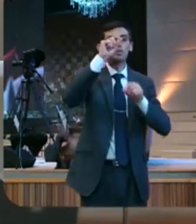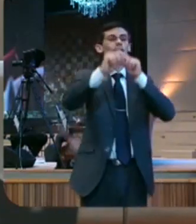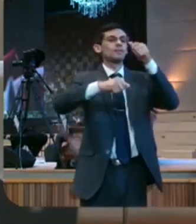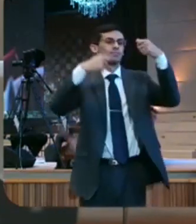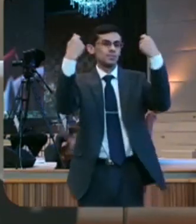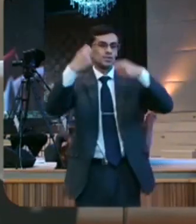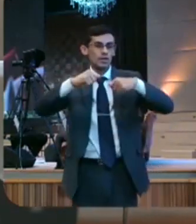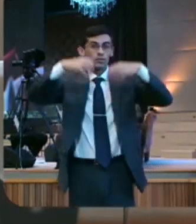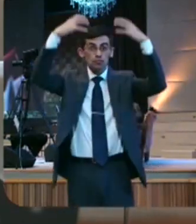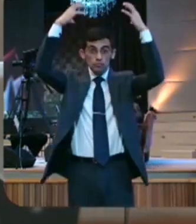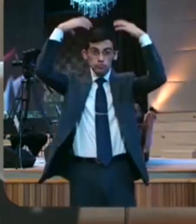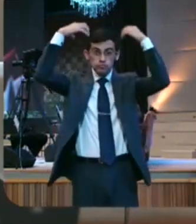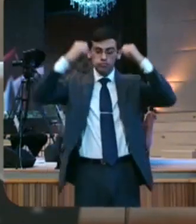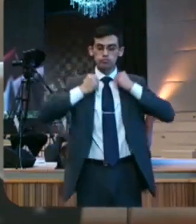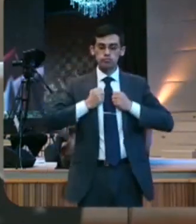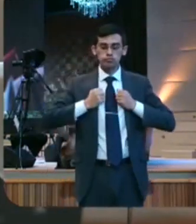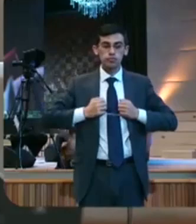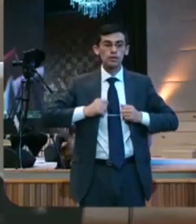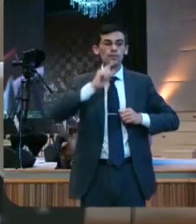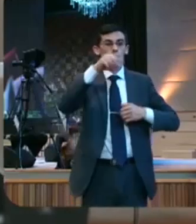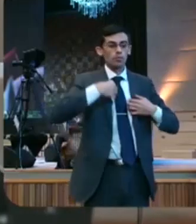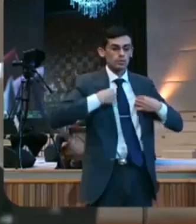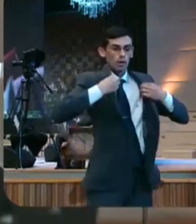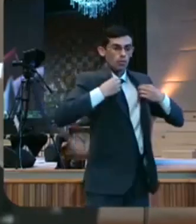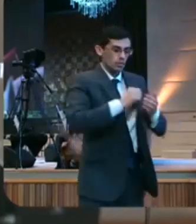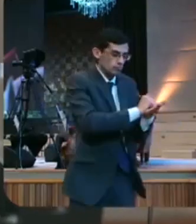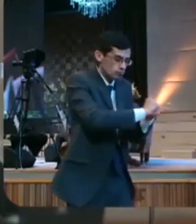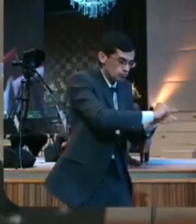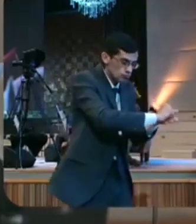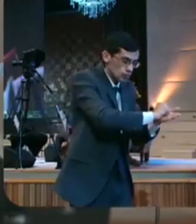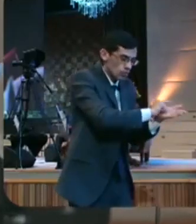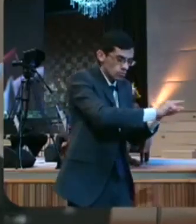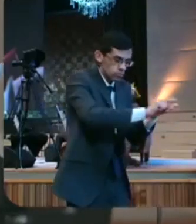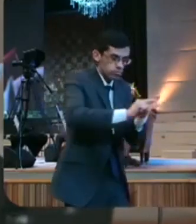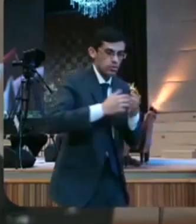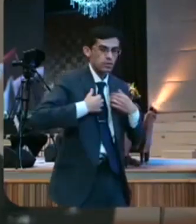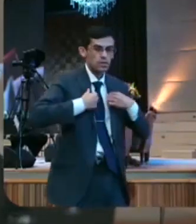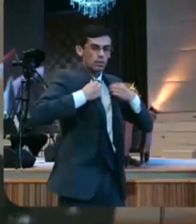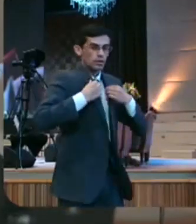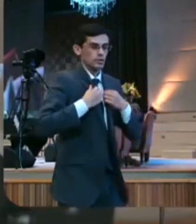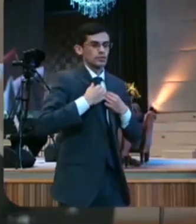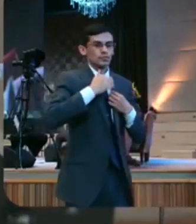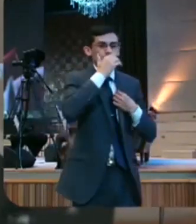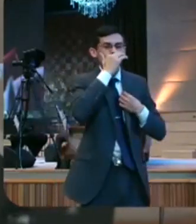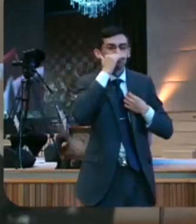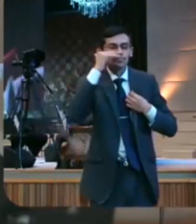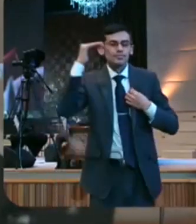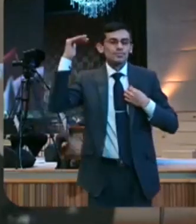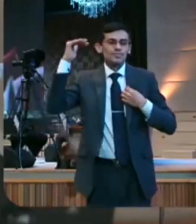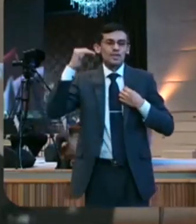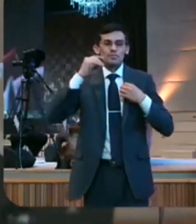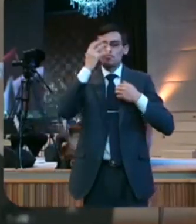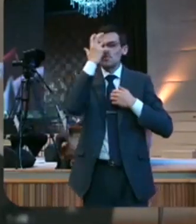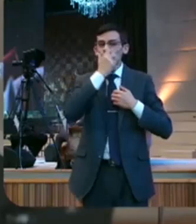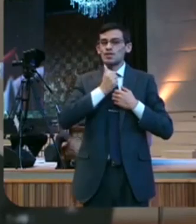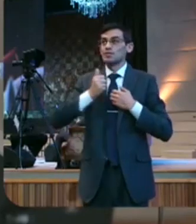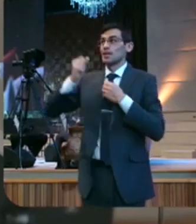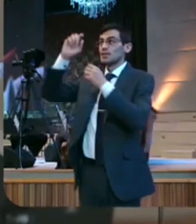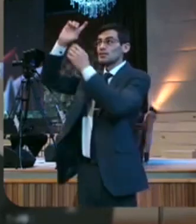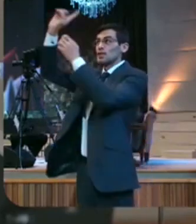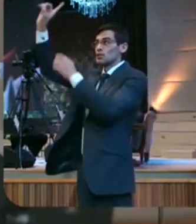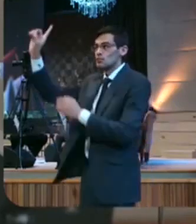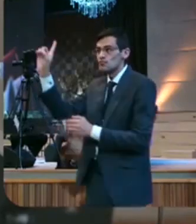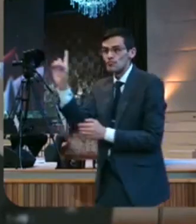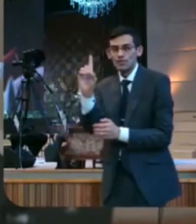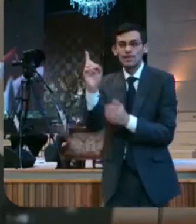banho. Depois tinham que lavar toda a roupa, para ficar bonito, cheiroso, para receber o Senhor, não